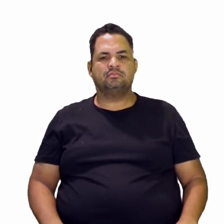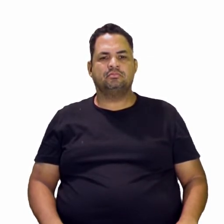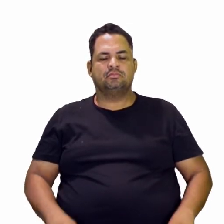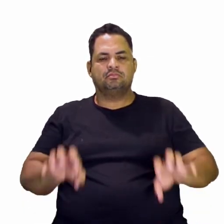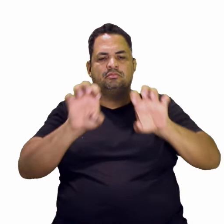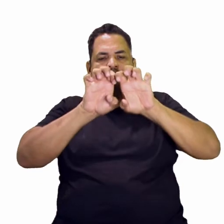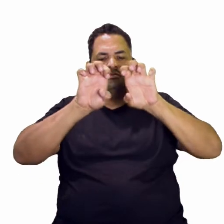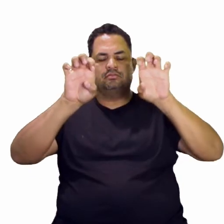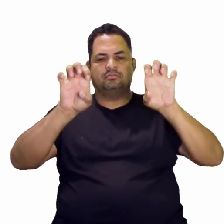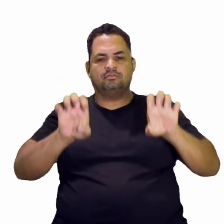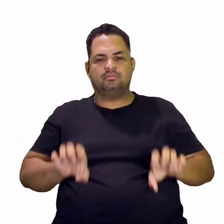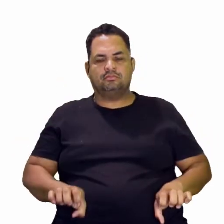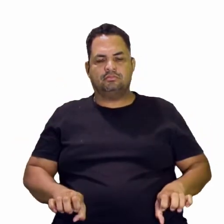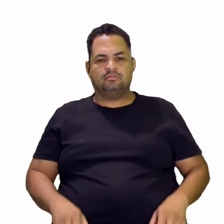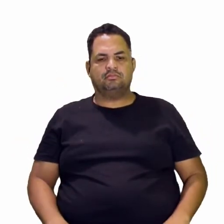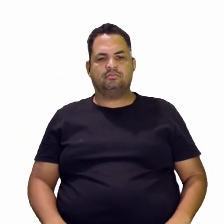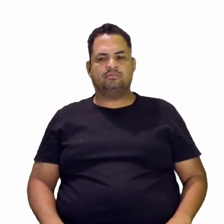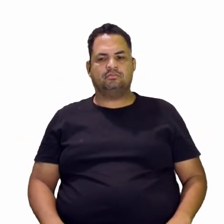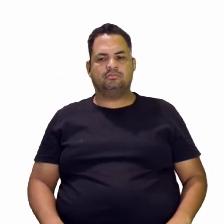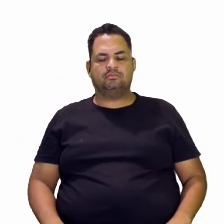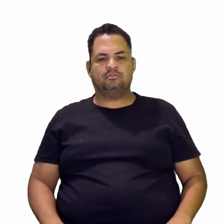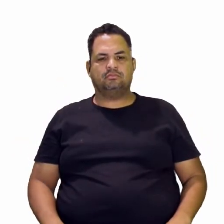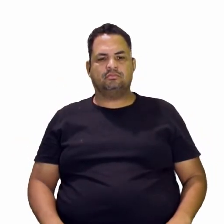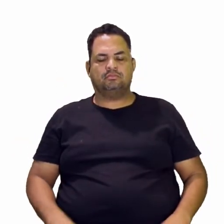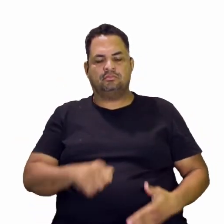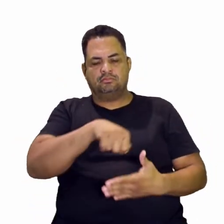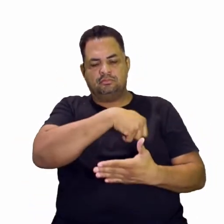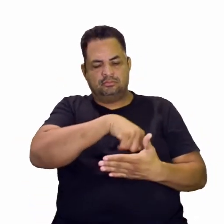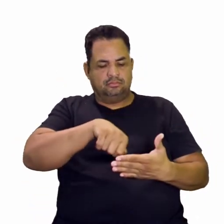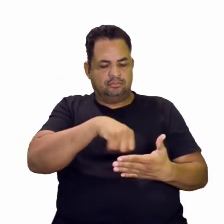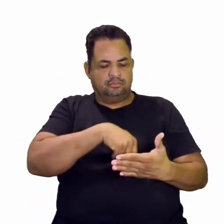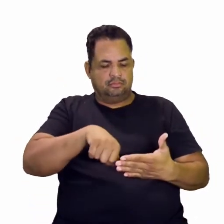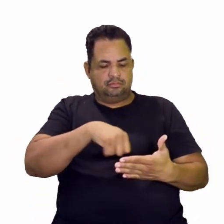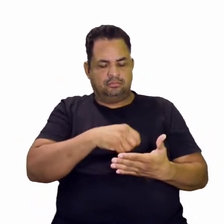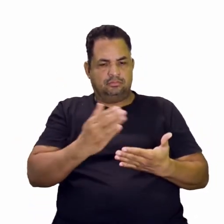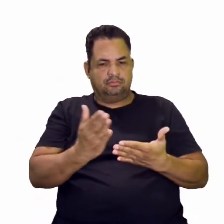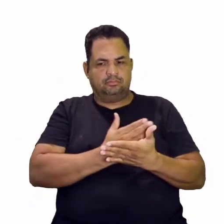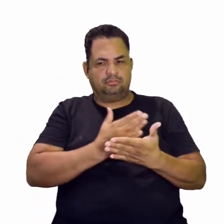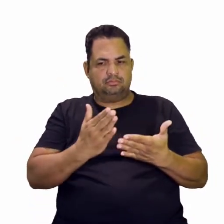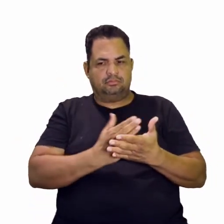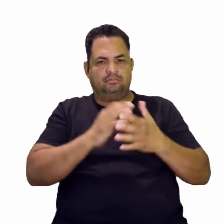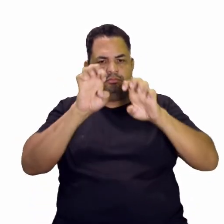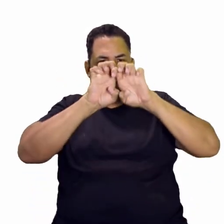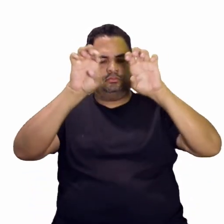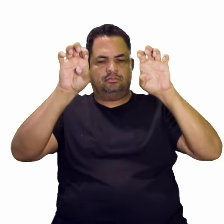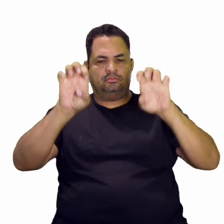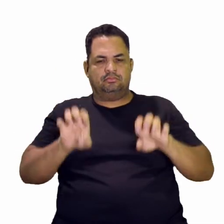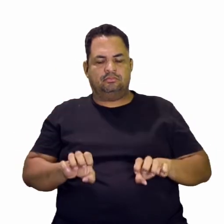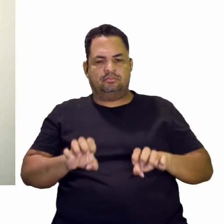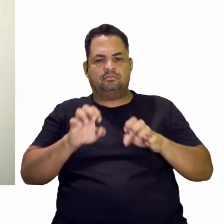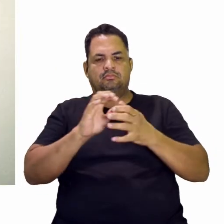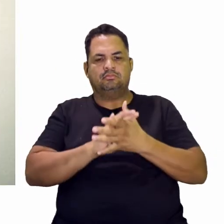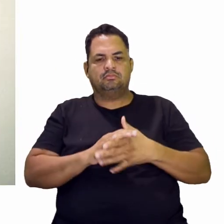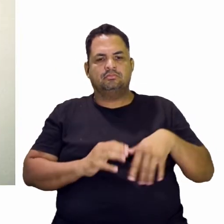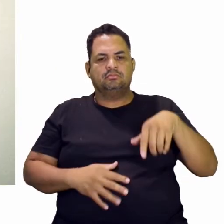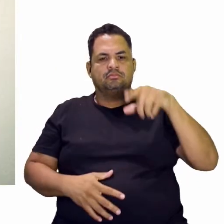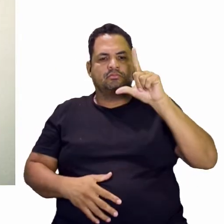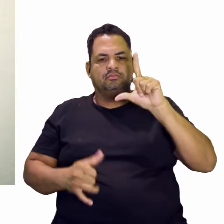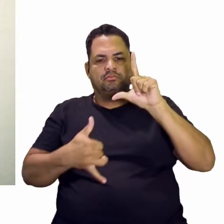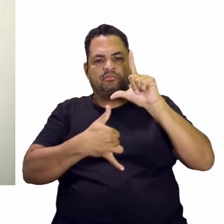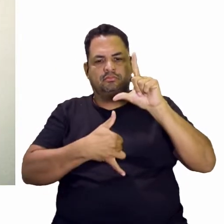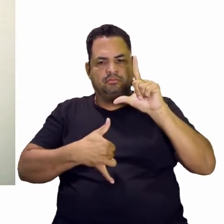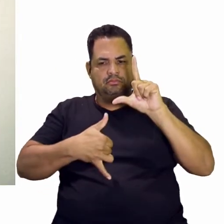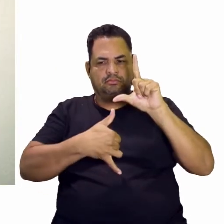A estrutura, então, presta atenção agora, coloca aí no seu caderninho, estrutura geral dos lipídios e